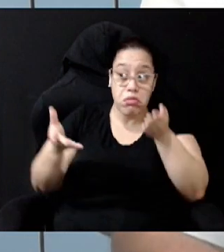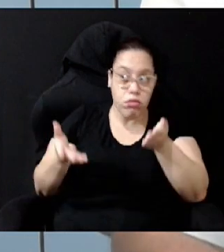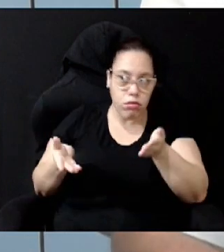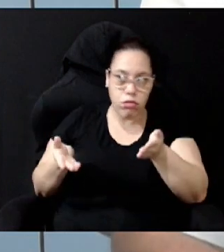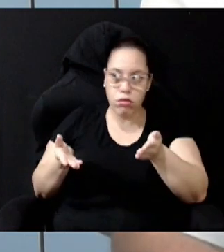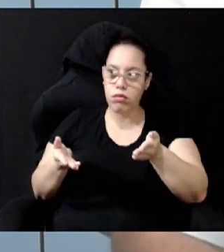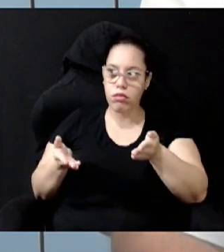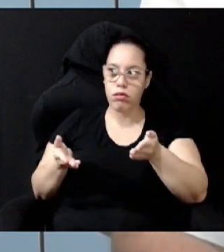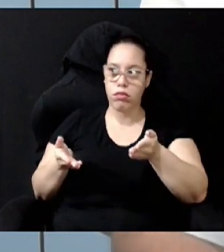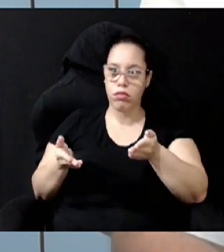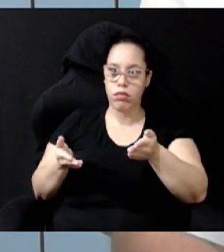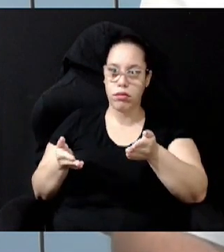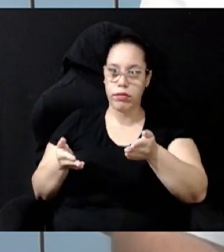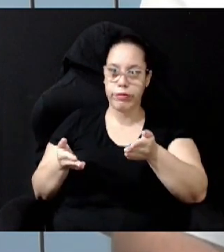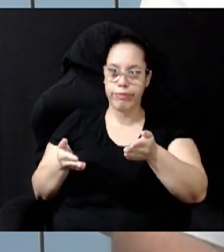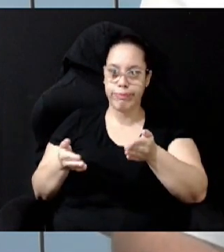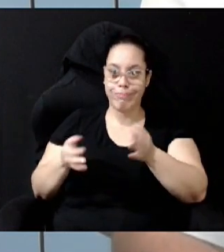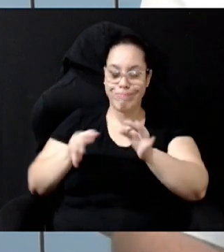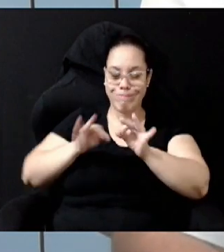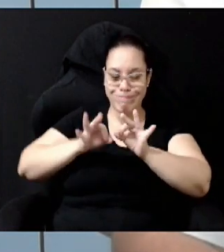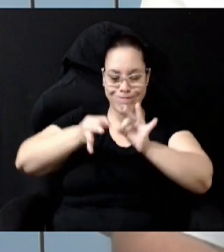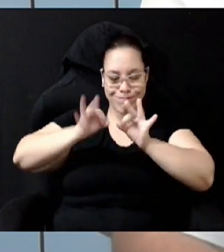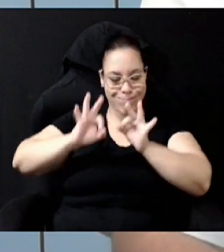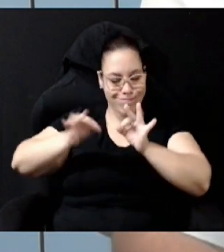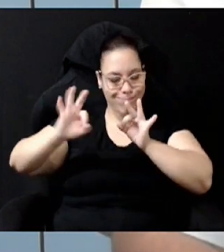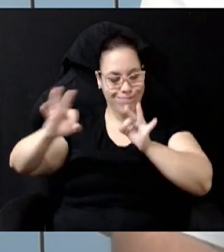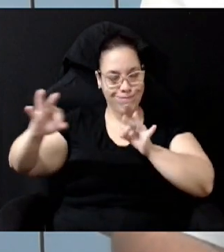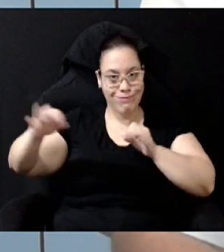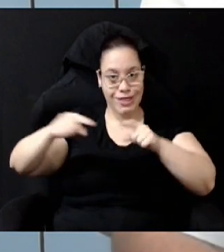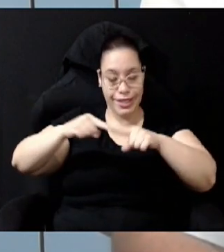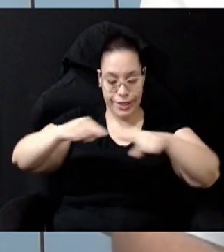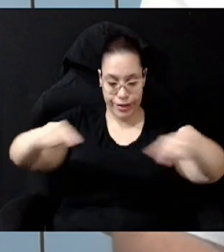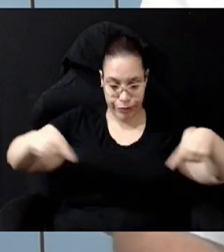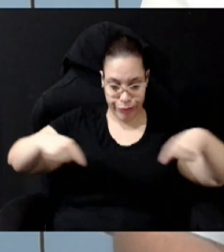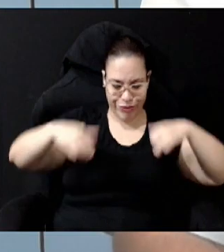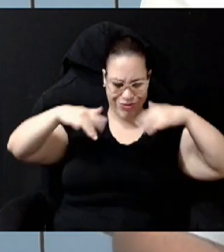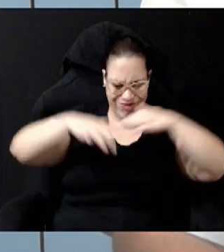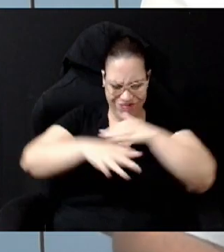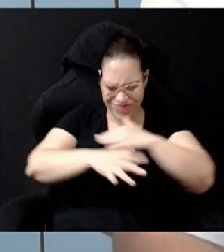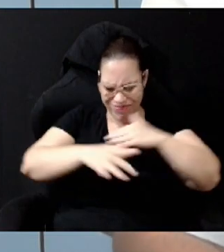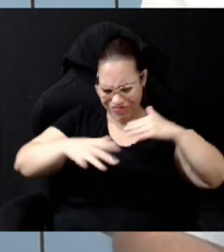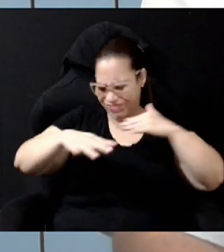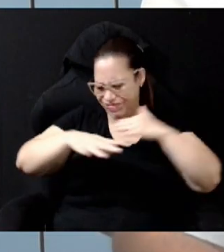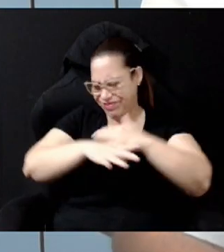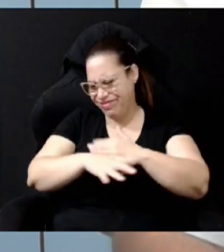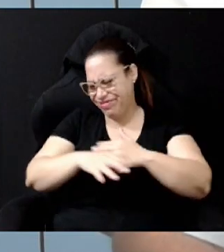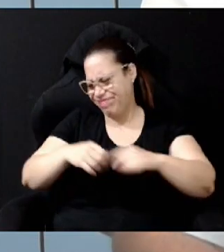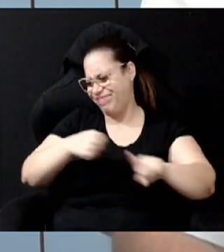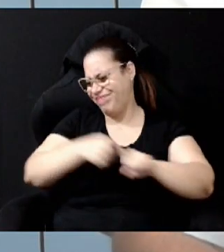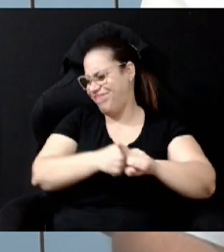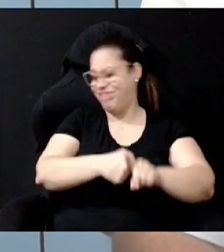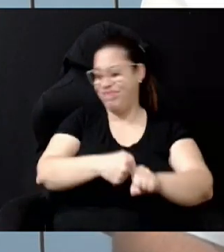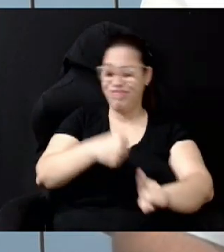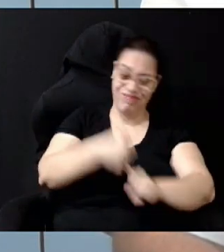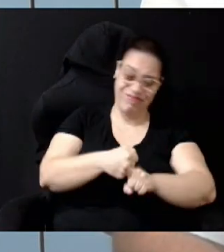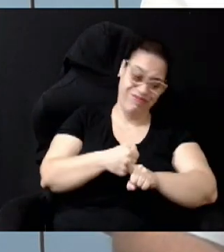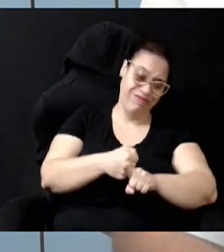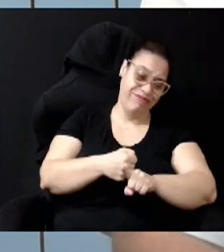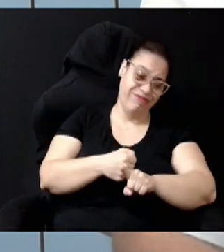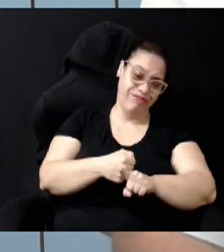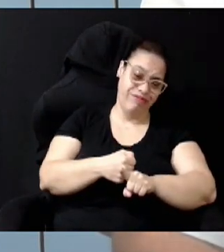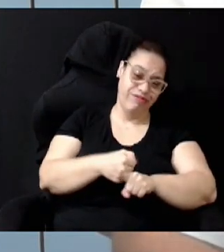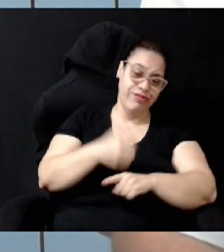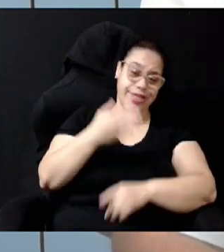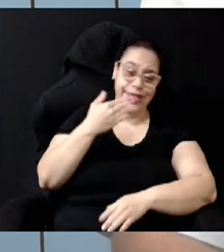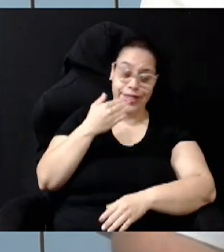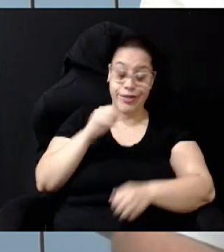ampliação dessas distâncias. Essas manchas urbanas, elas estão muito agressivas, inclusive com essa questão da produção de alimentos, né? Esse é um